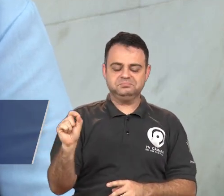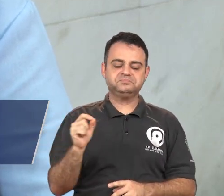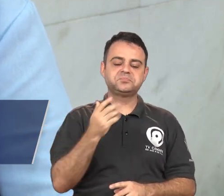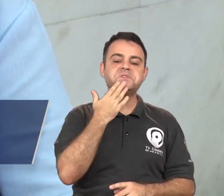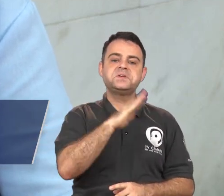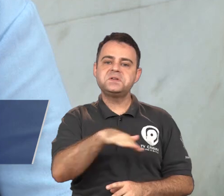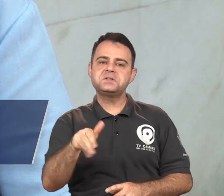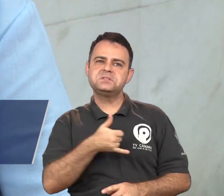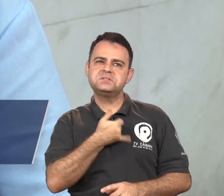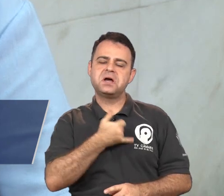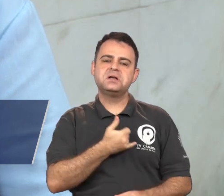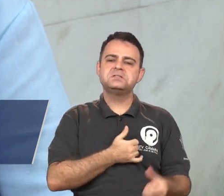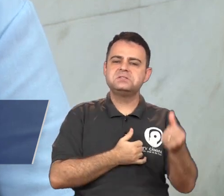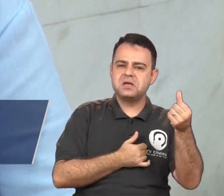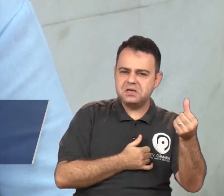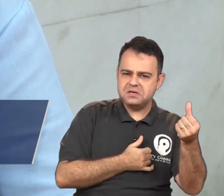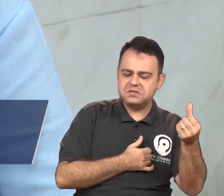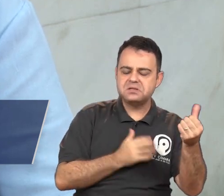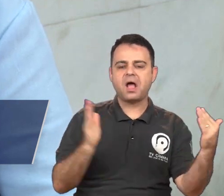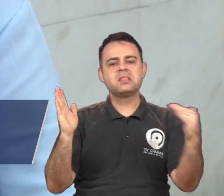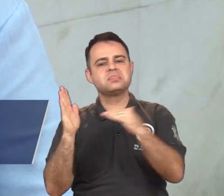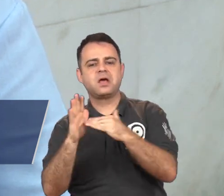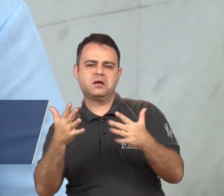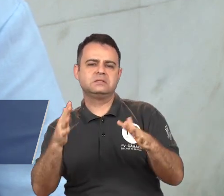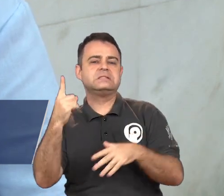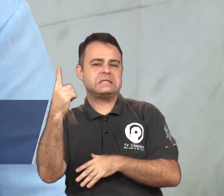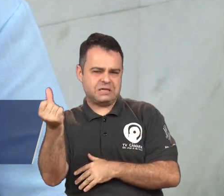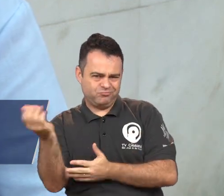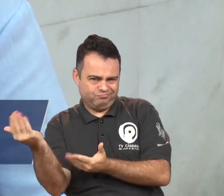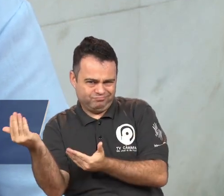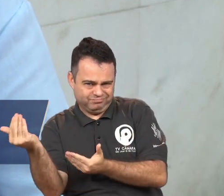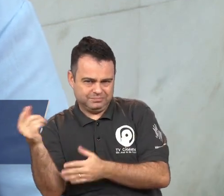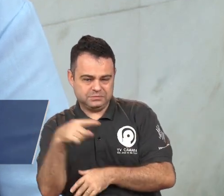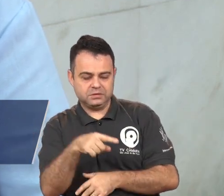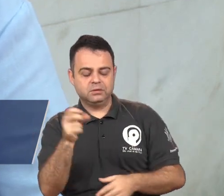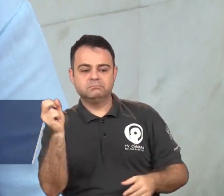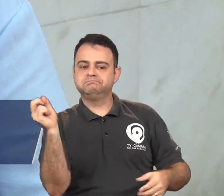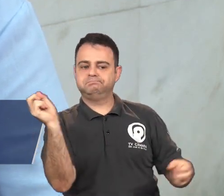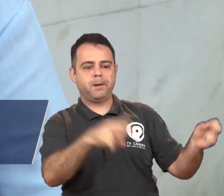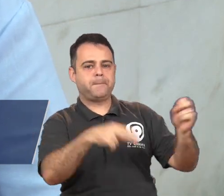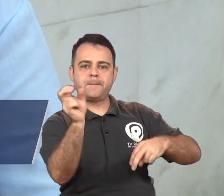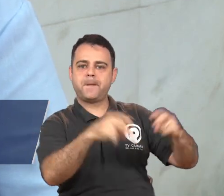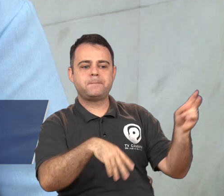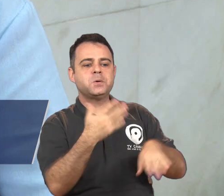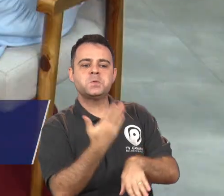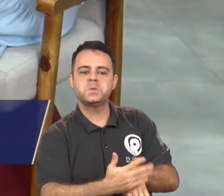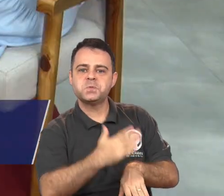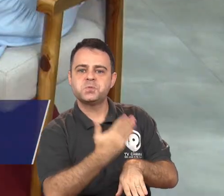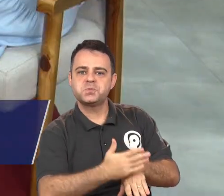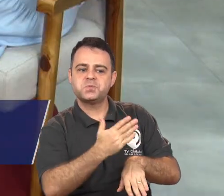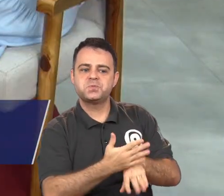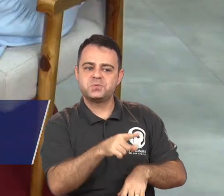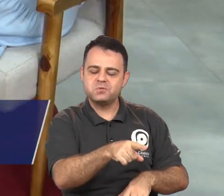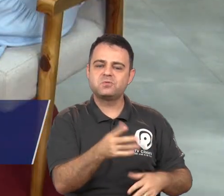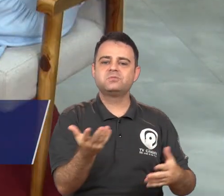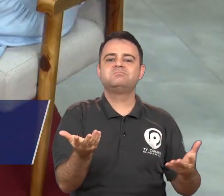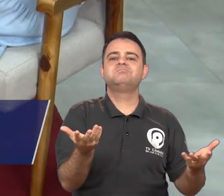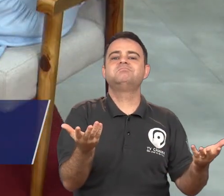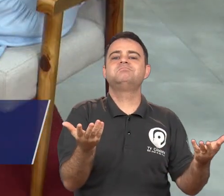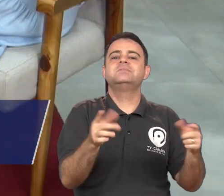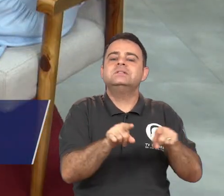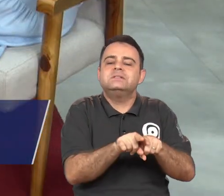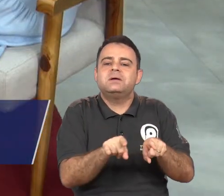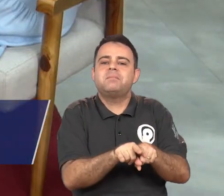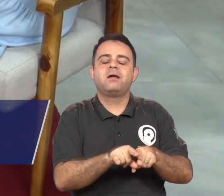de 6 anos até 16 anos. Olha só. E treinamento, trabalhar